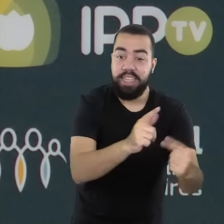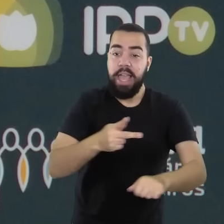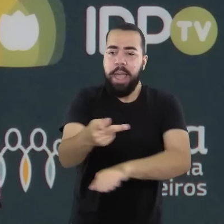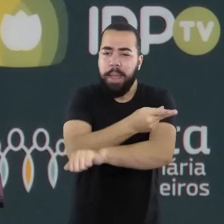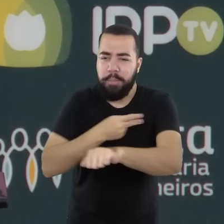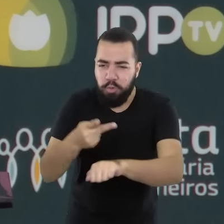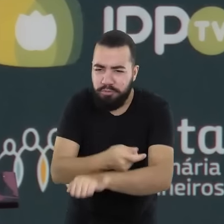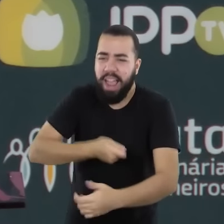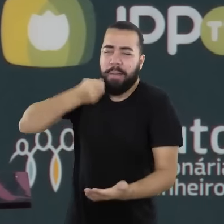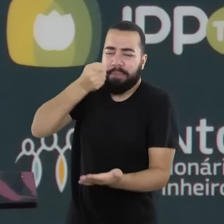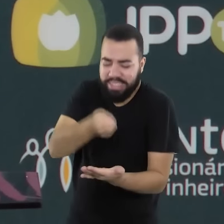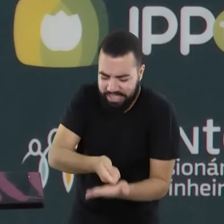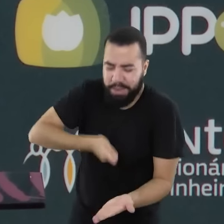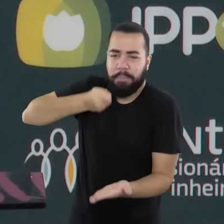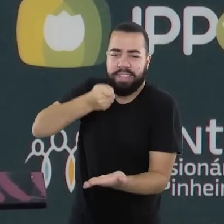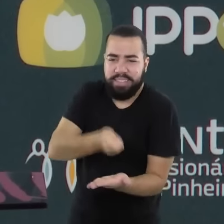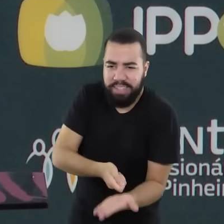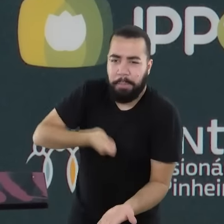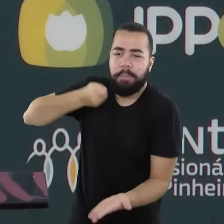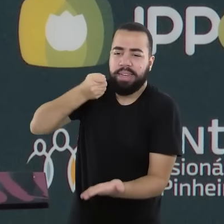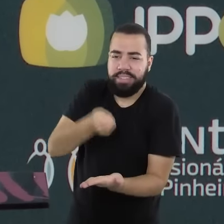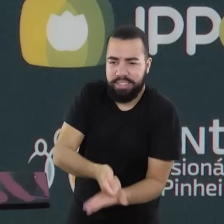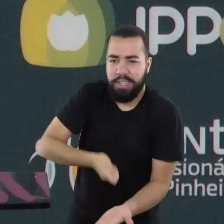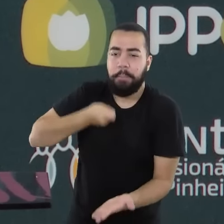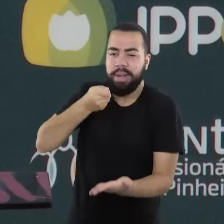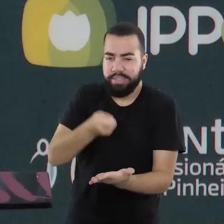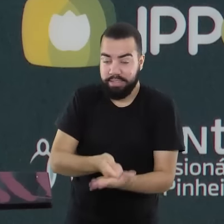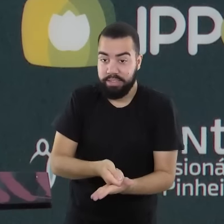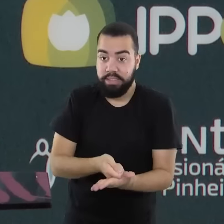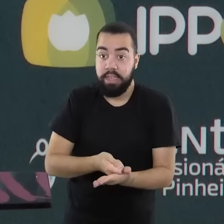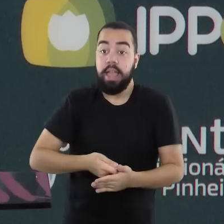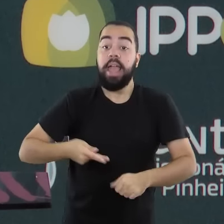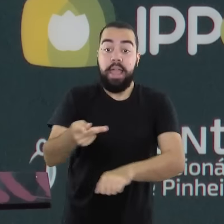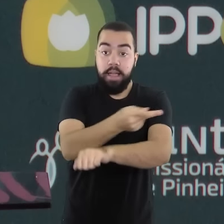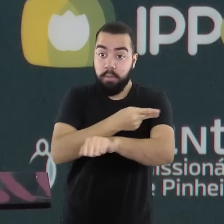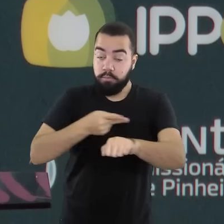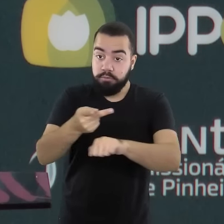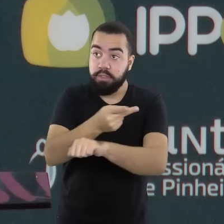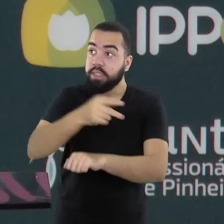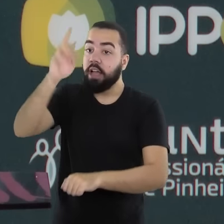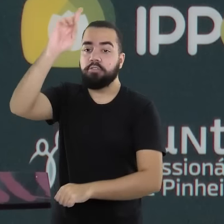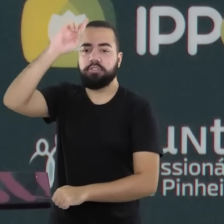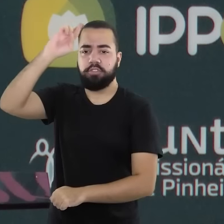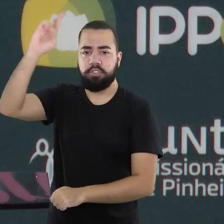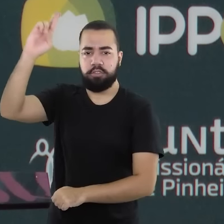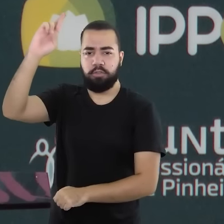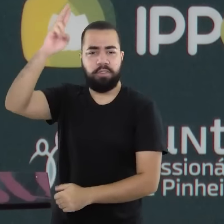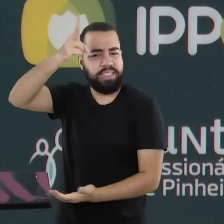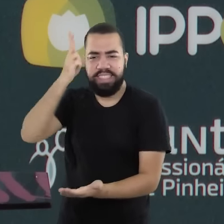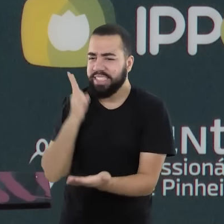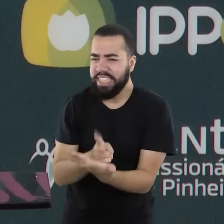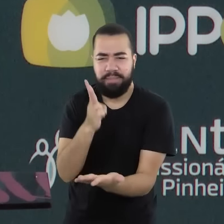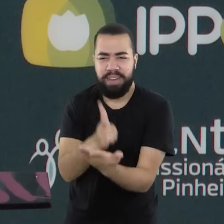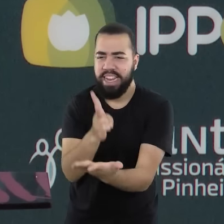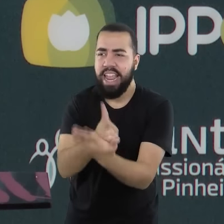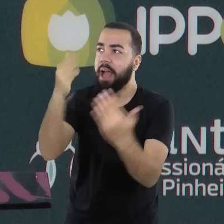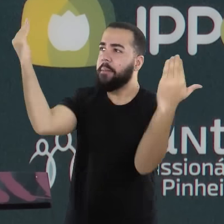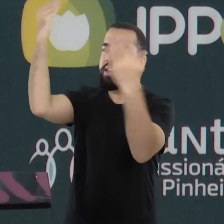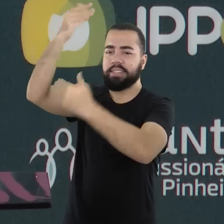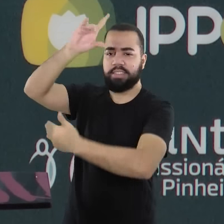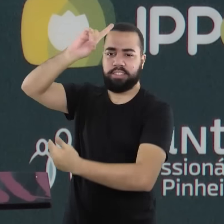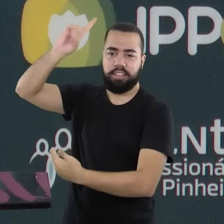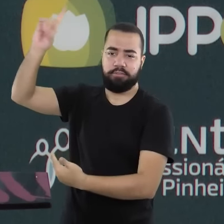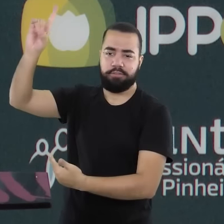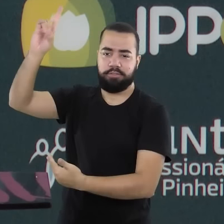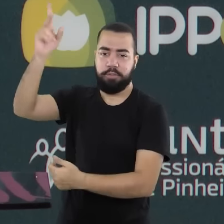O salmista diz: buscai o Senhor e o seu poder, buscai perpetuamente a sua presença.